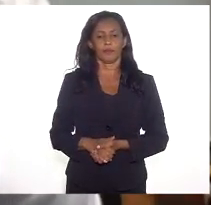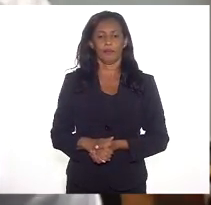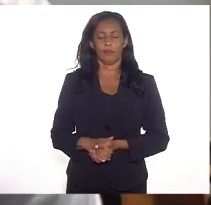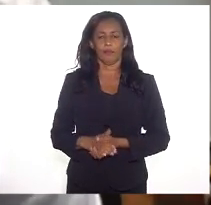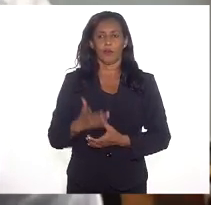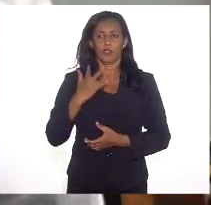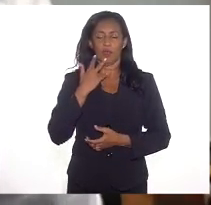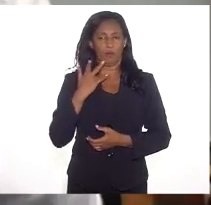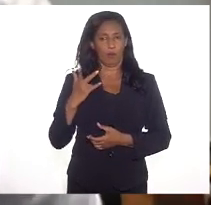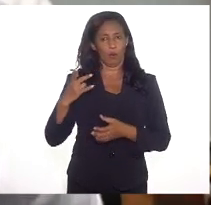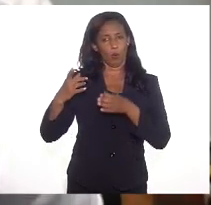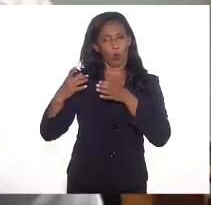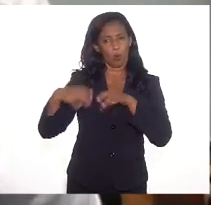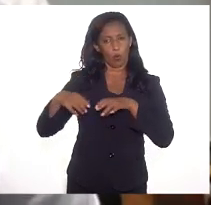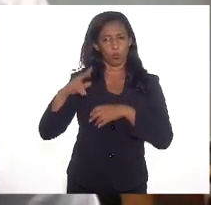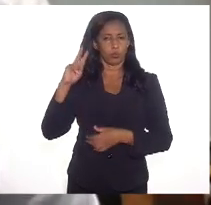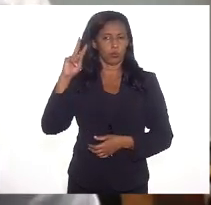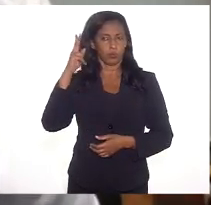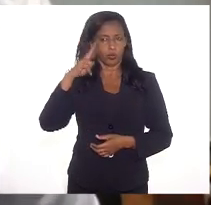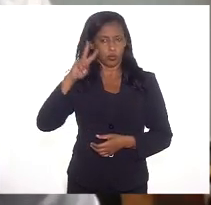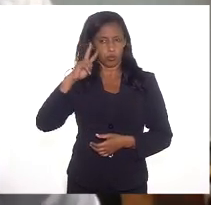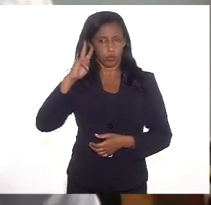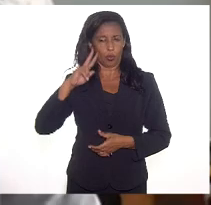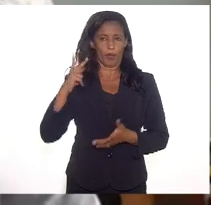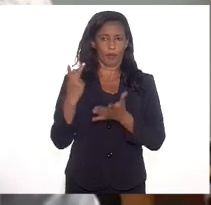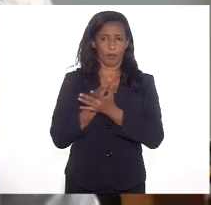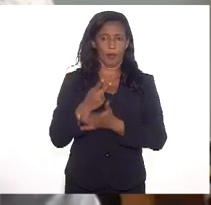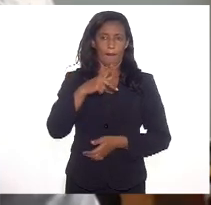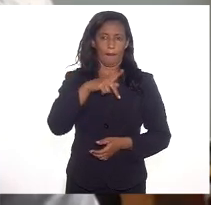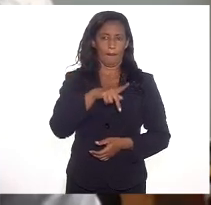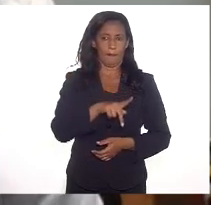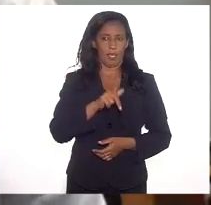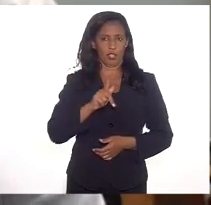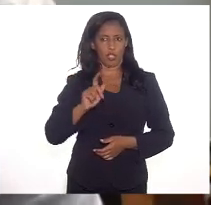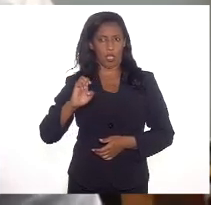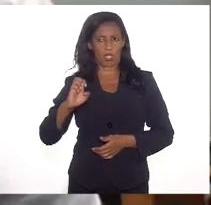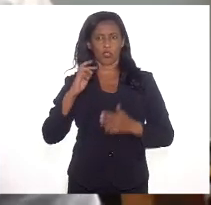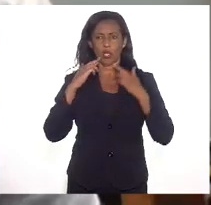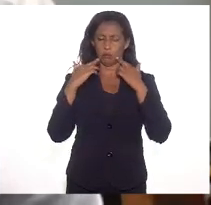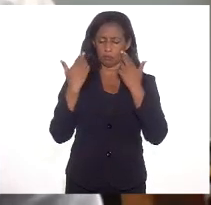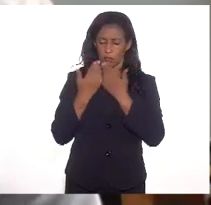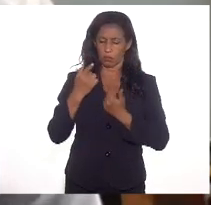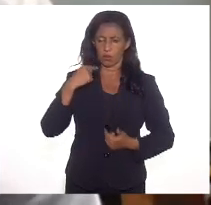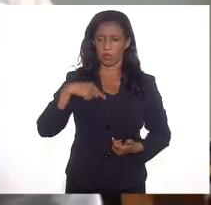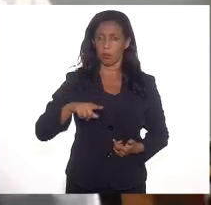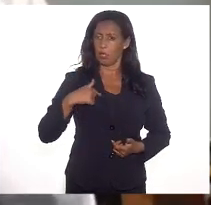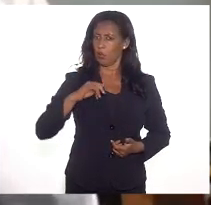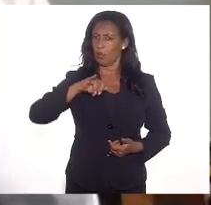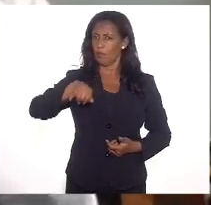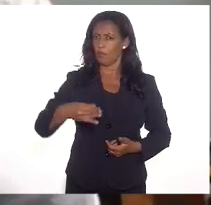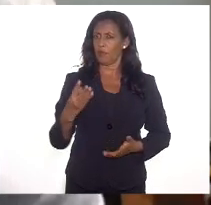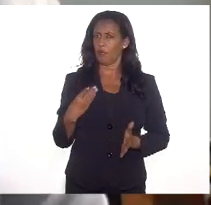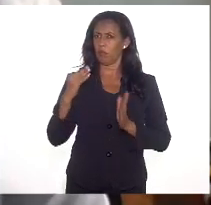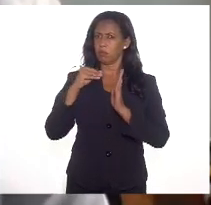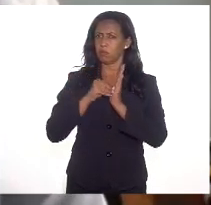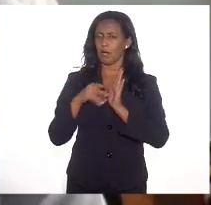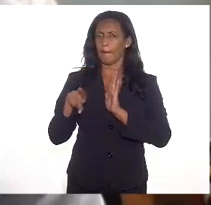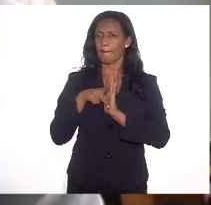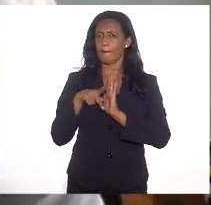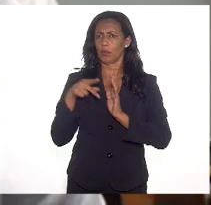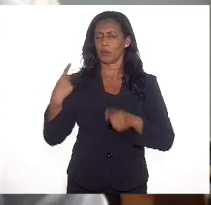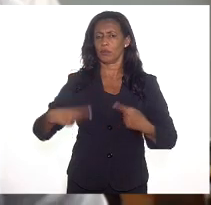concurso de história numa reunião que tive, numa audiência que tive na PGE essa semana, e aproveitei o ensejo para incluir na pauta